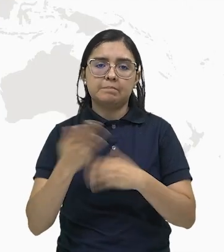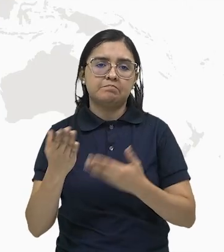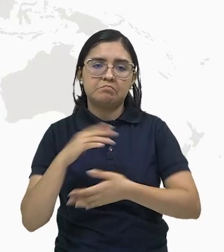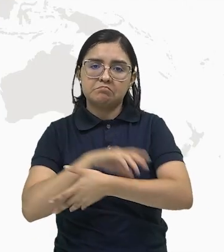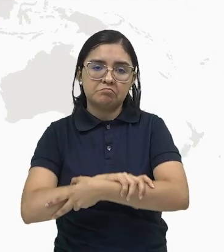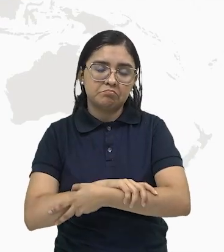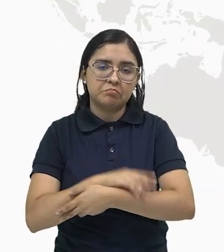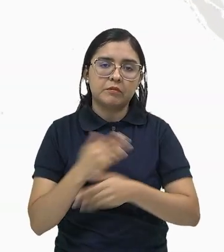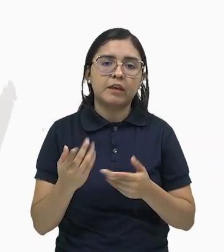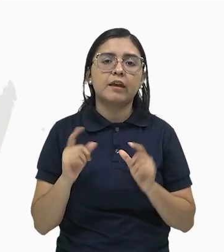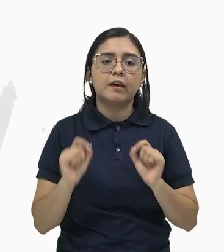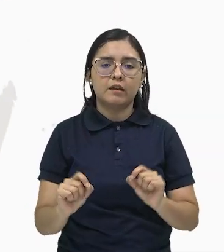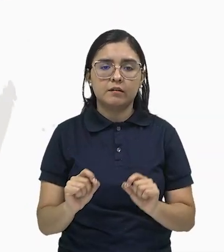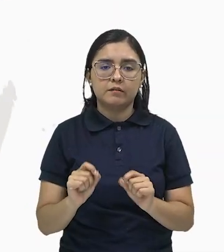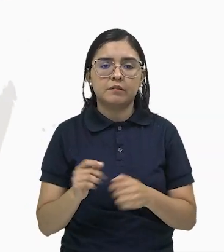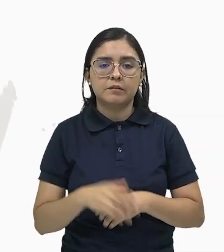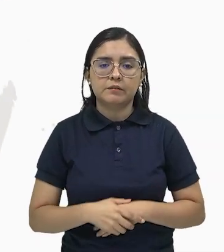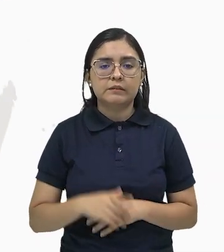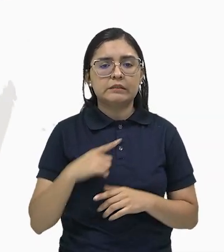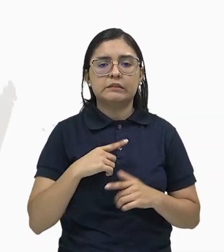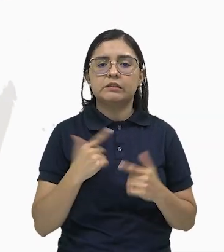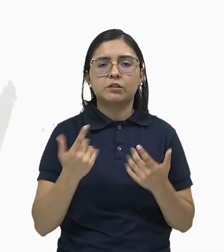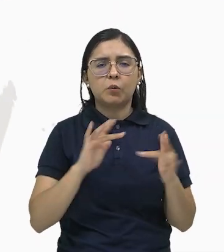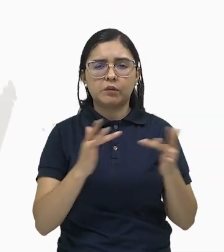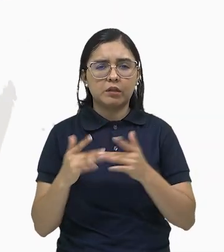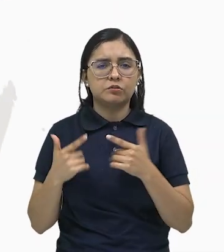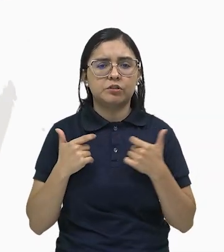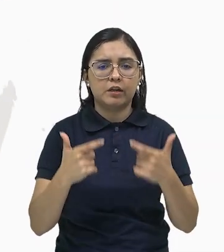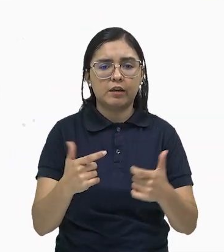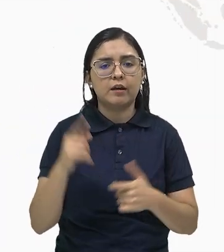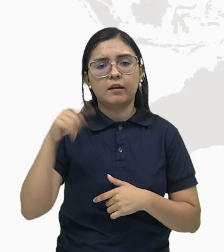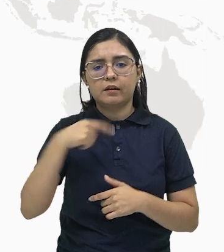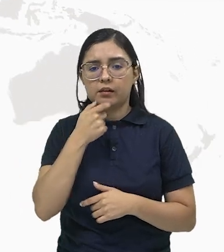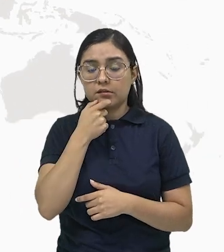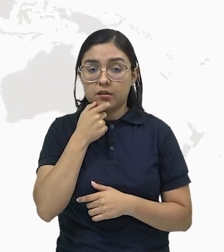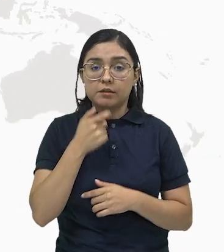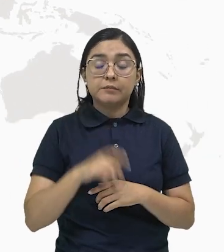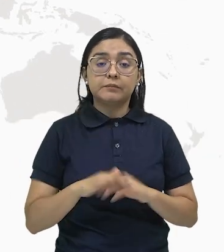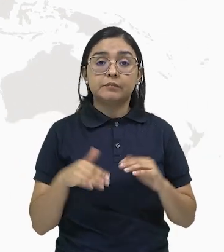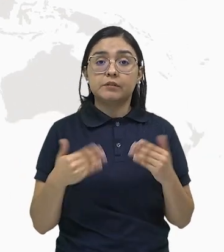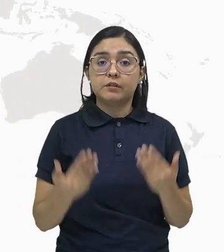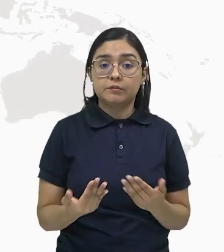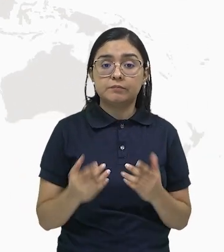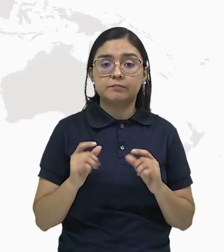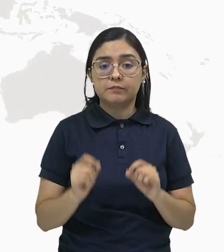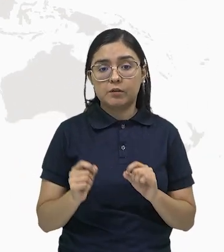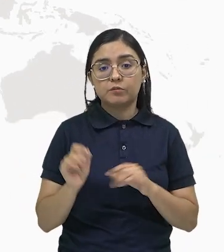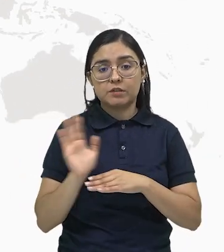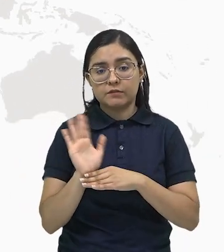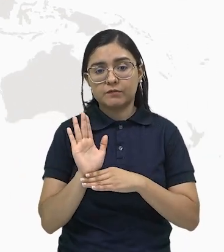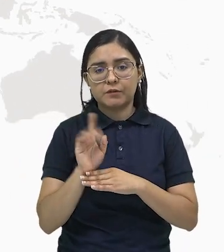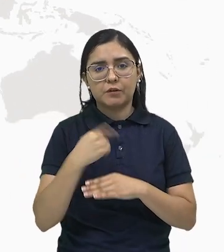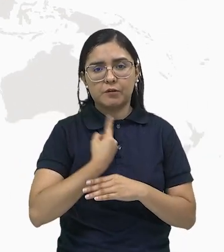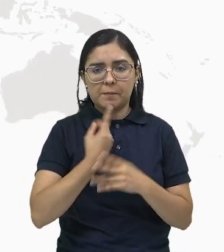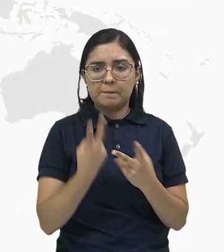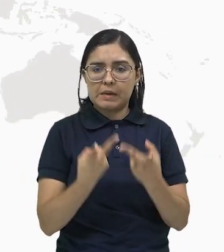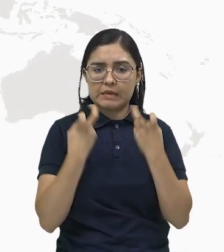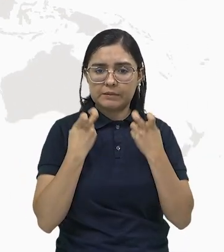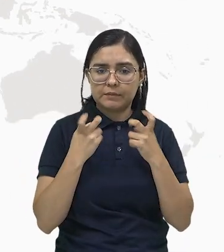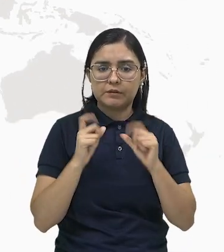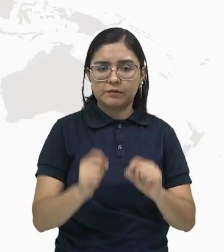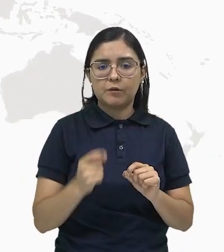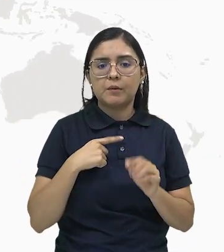Portugal nesse contexto, né, de guerras napoleônicas? Era a Inglaterra. Né? Então, nessa animação, a gente consegue ver como